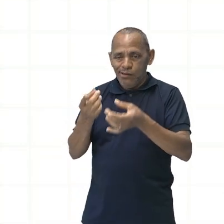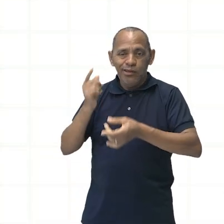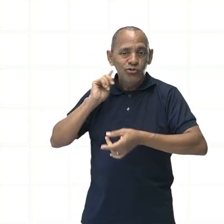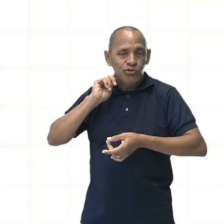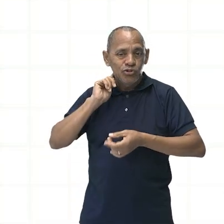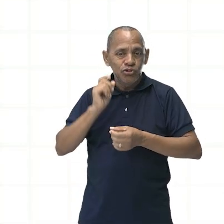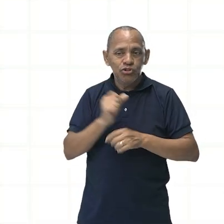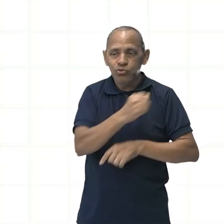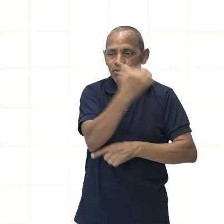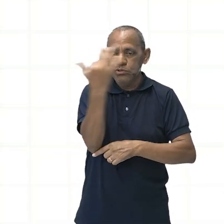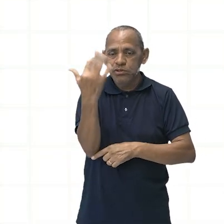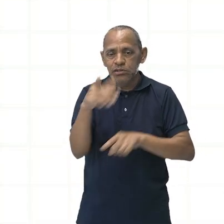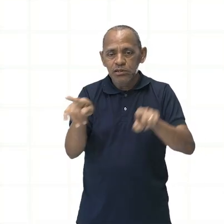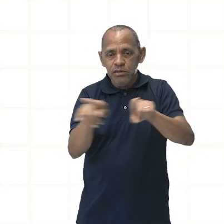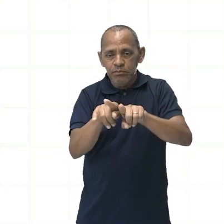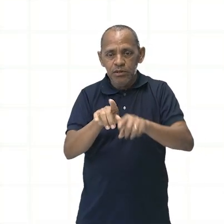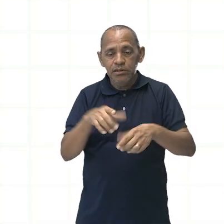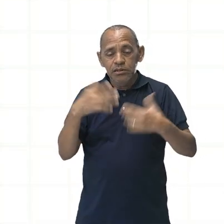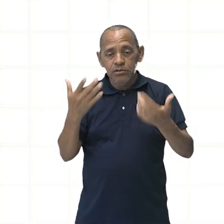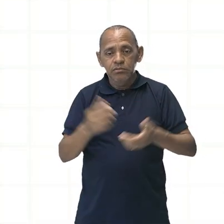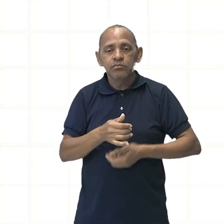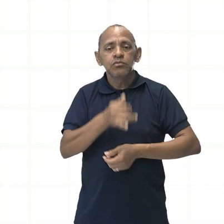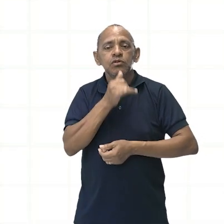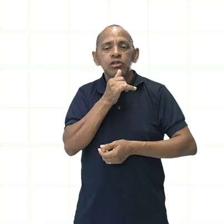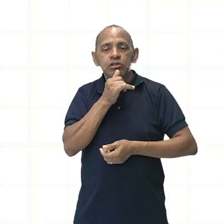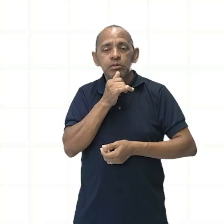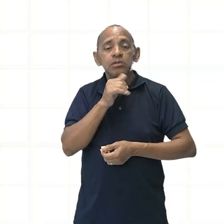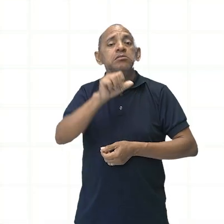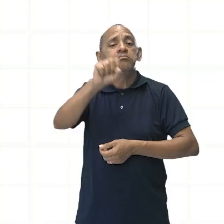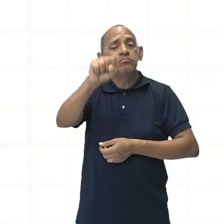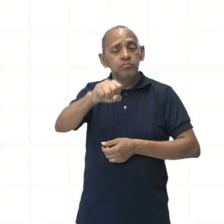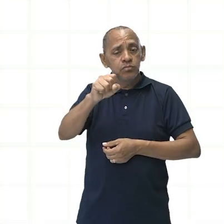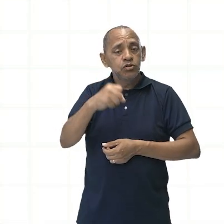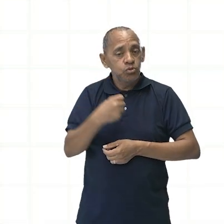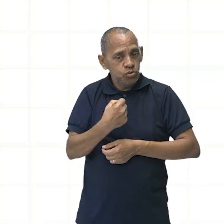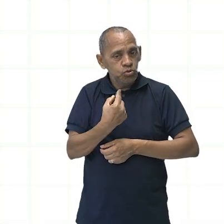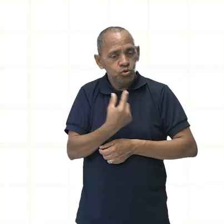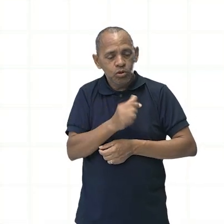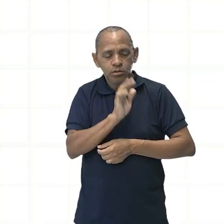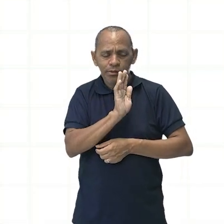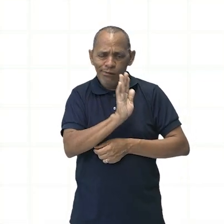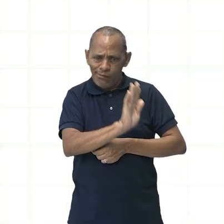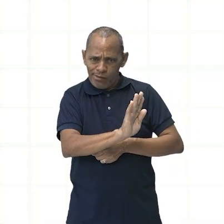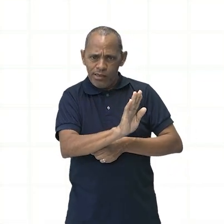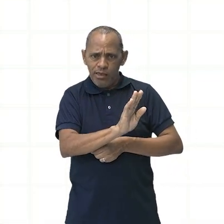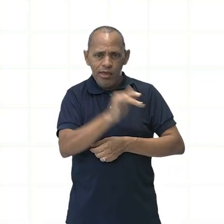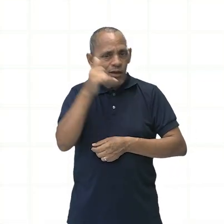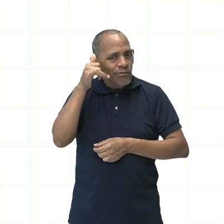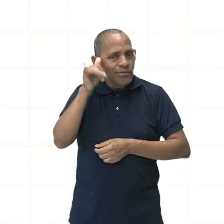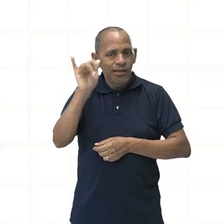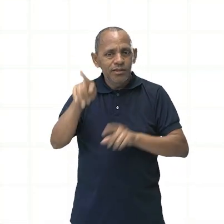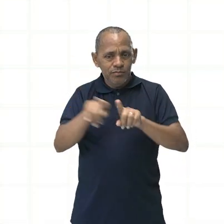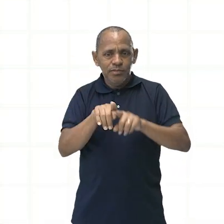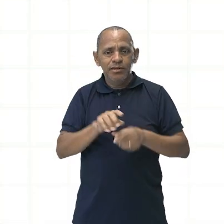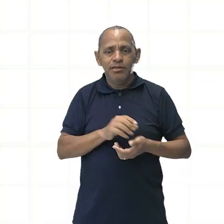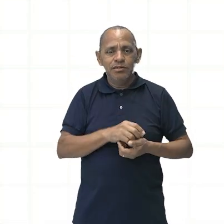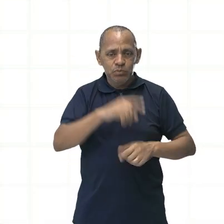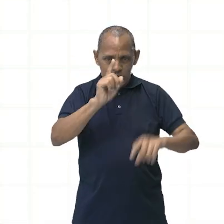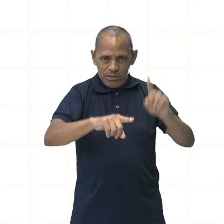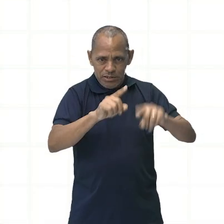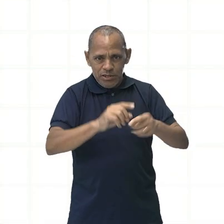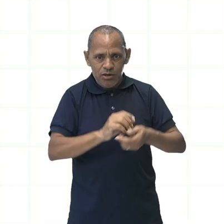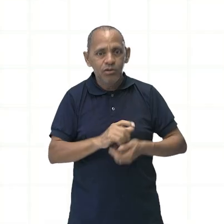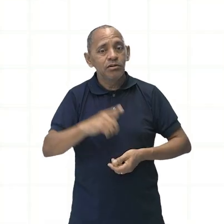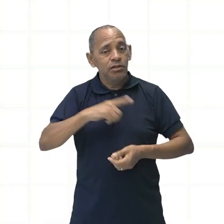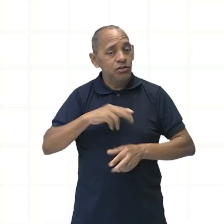na natureza. Então, é um exemplo que sim, nós recusarmos um canudo faz total diferença para